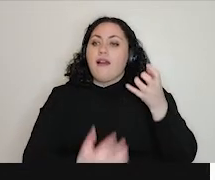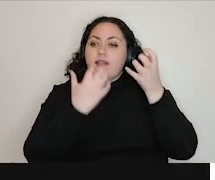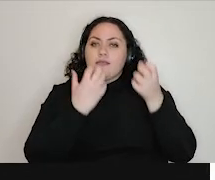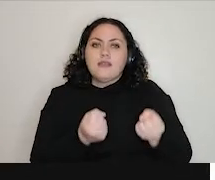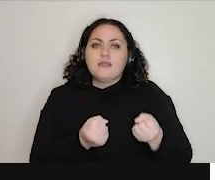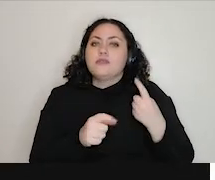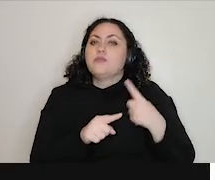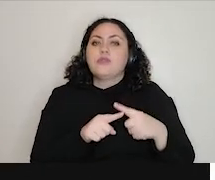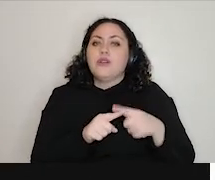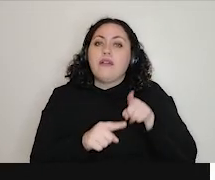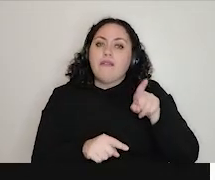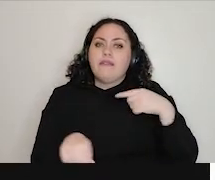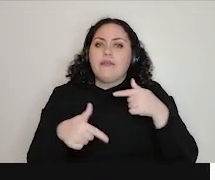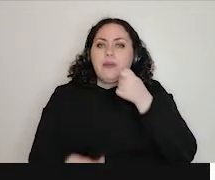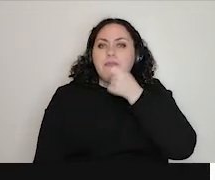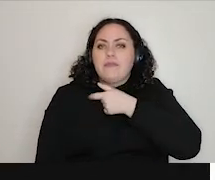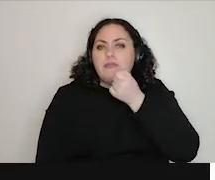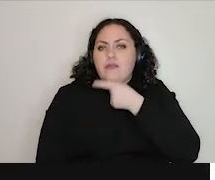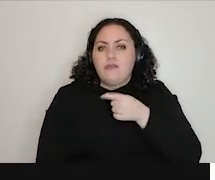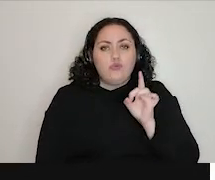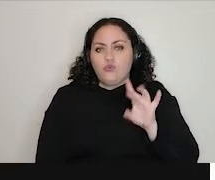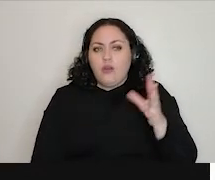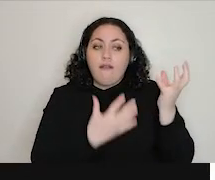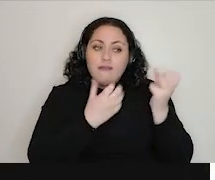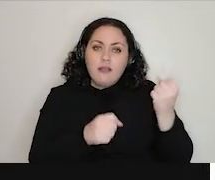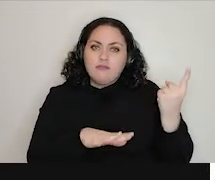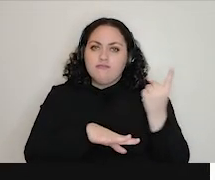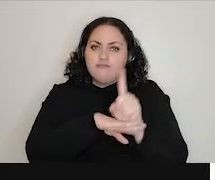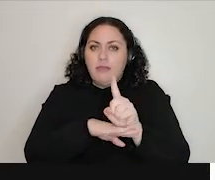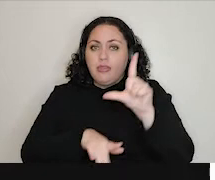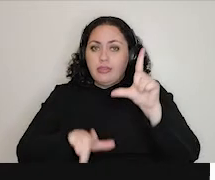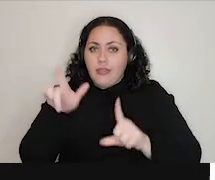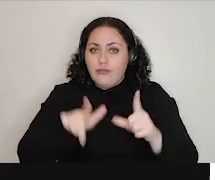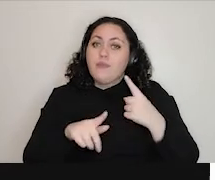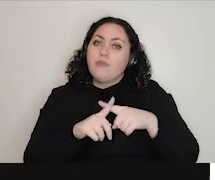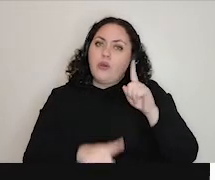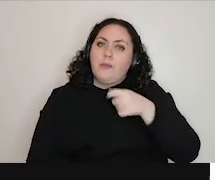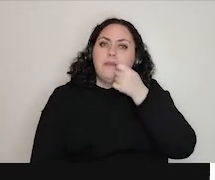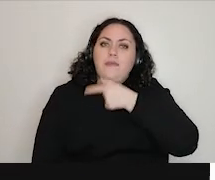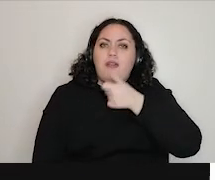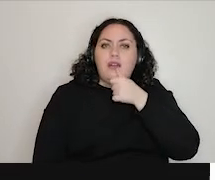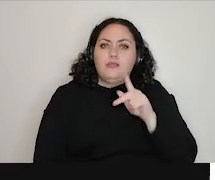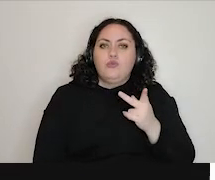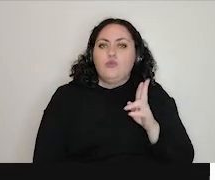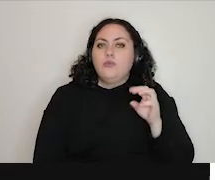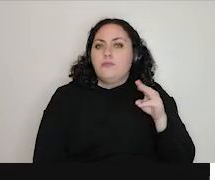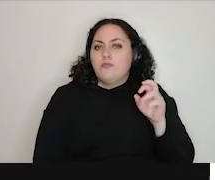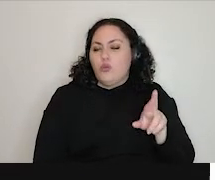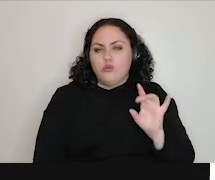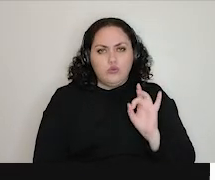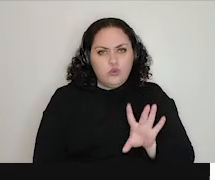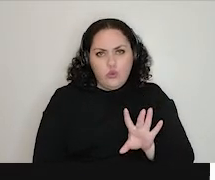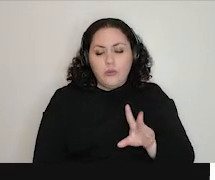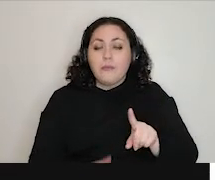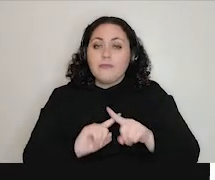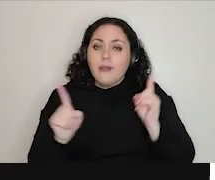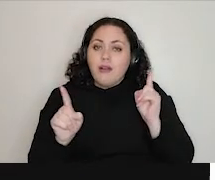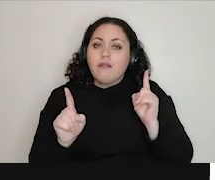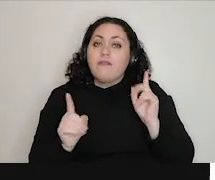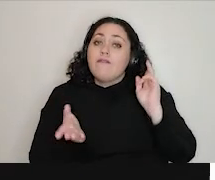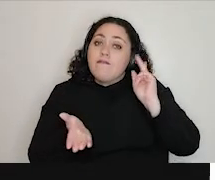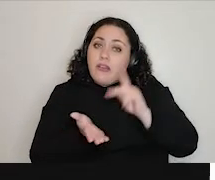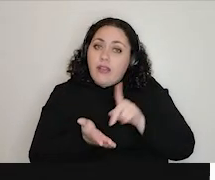figura que só foi aceita porque trabalhava com cômico, só foi aceita na televisão brasileira